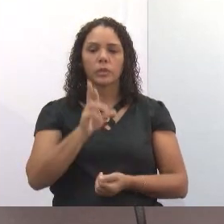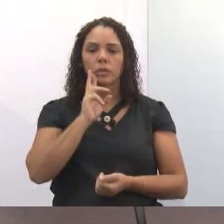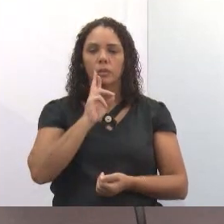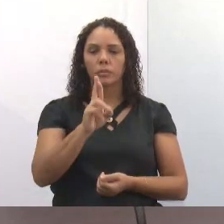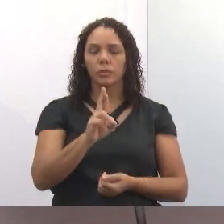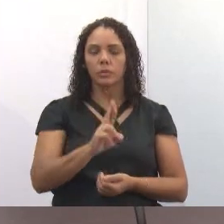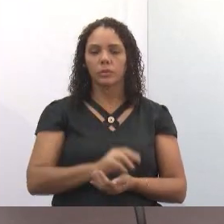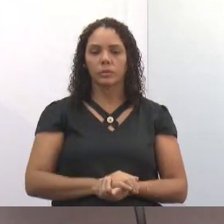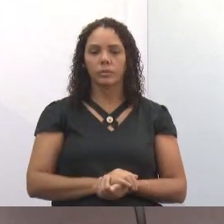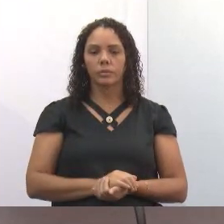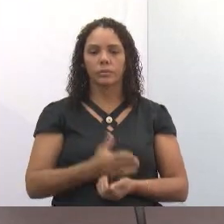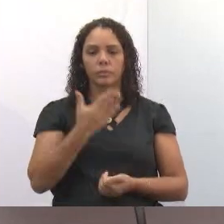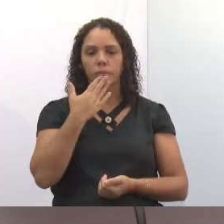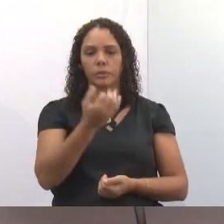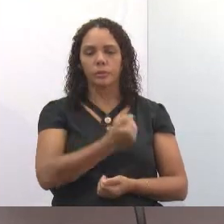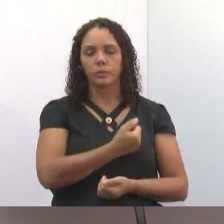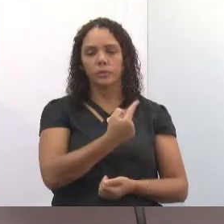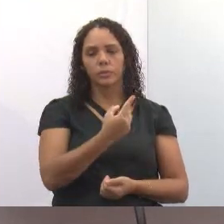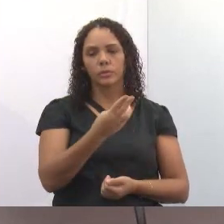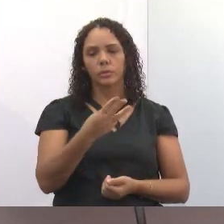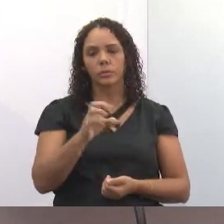de número 138,